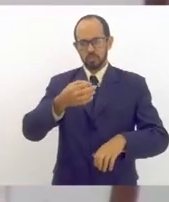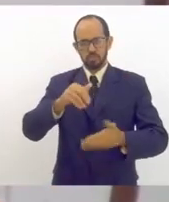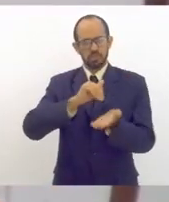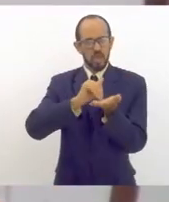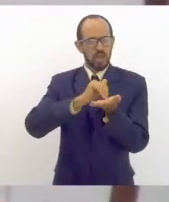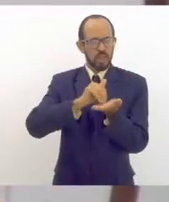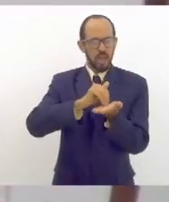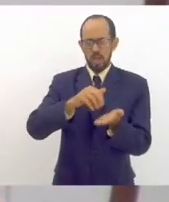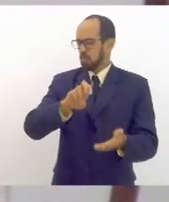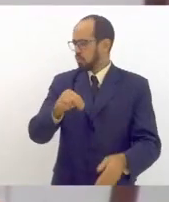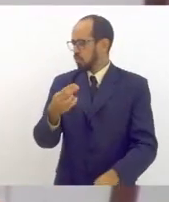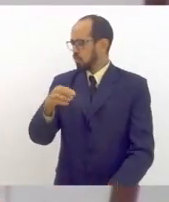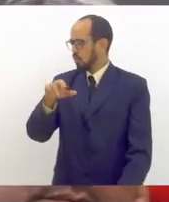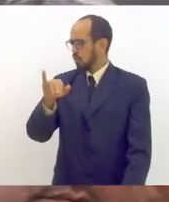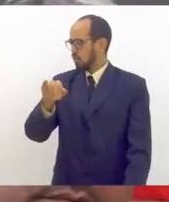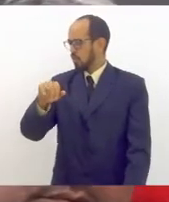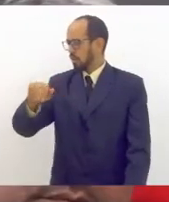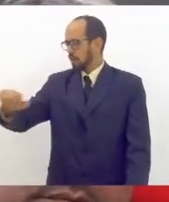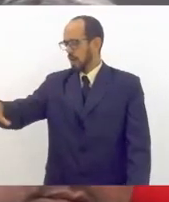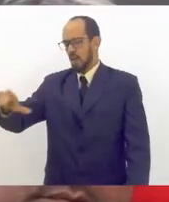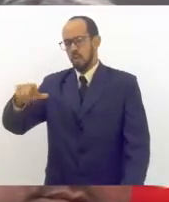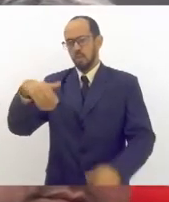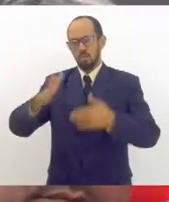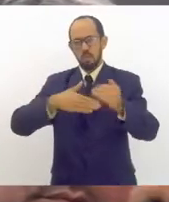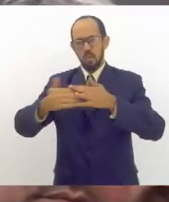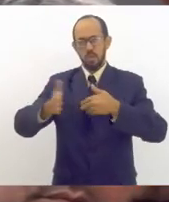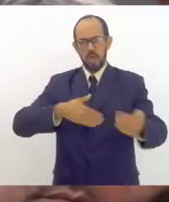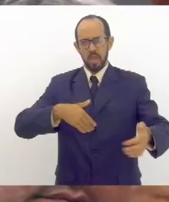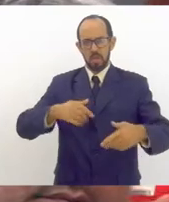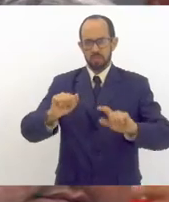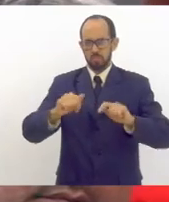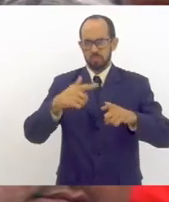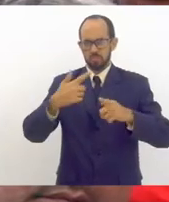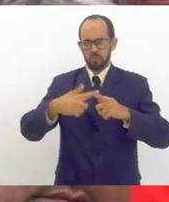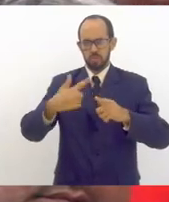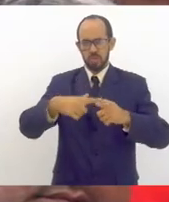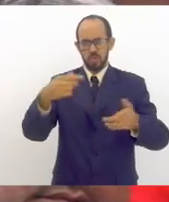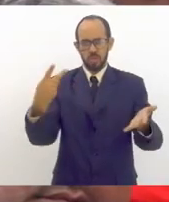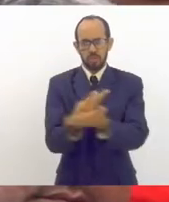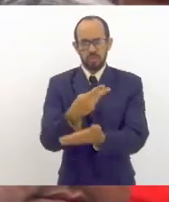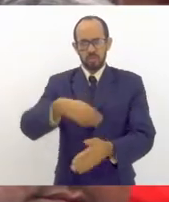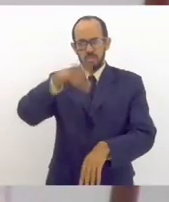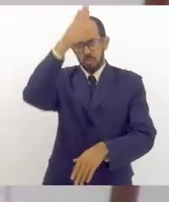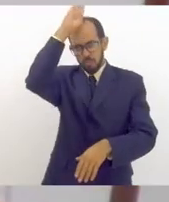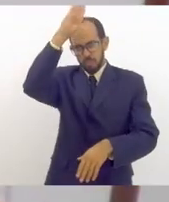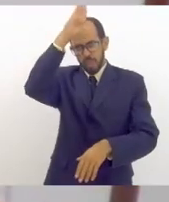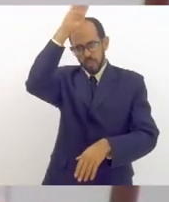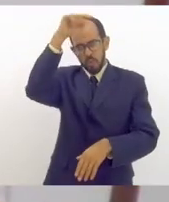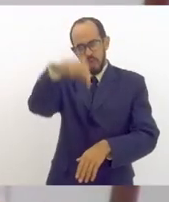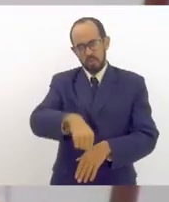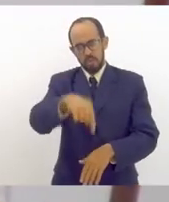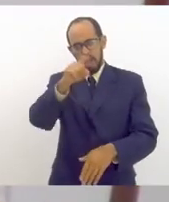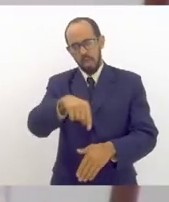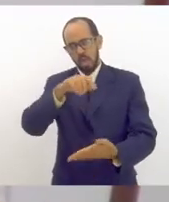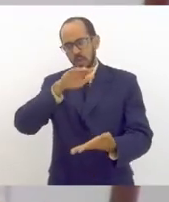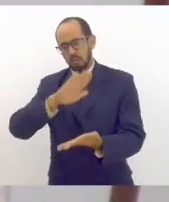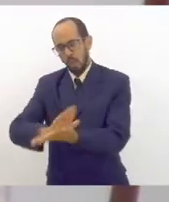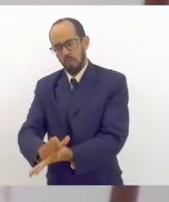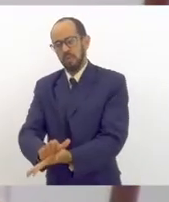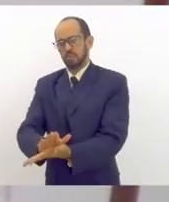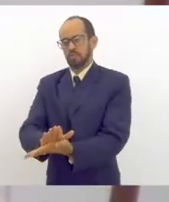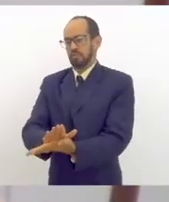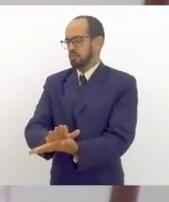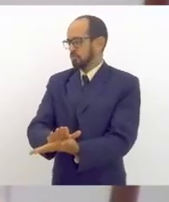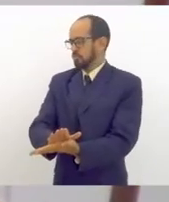bombeiro Até porque não é a primeira vez né O que o que aconteceu em relação ao corpo de bombeiros hoje aqui foi uma covardia um